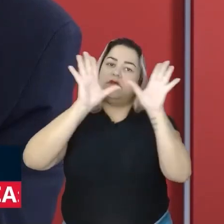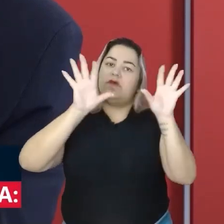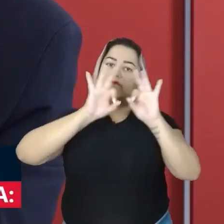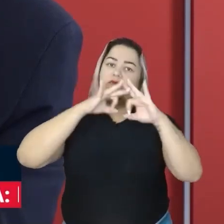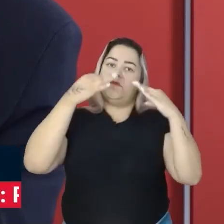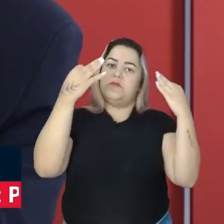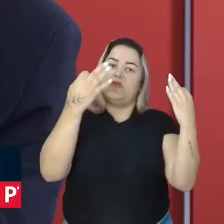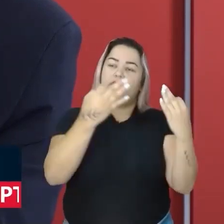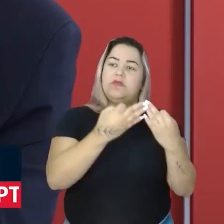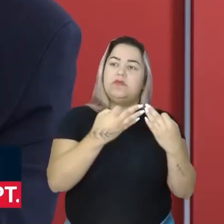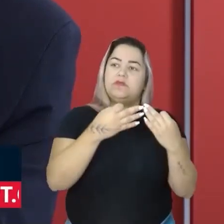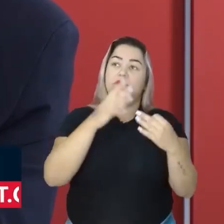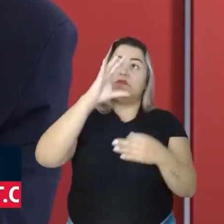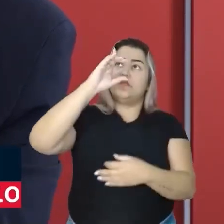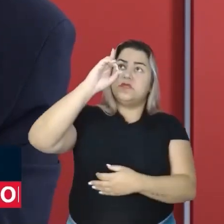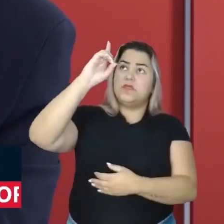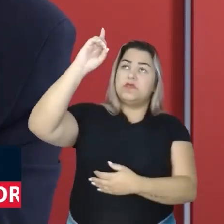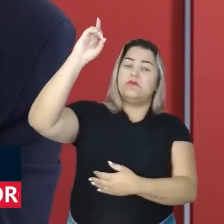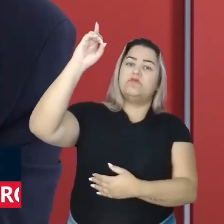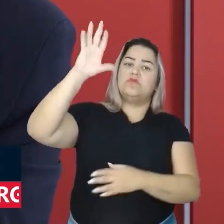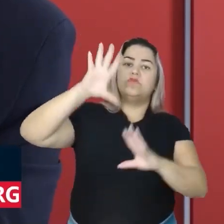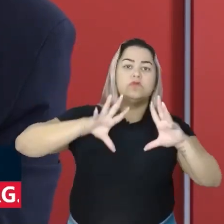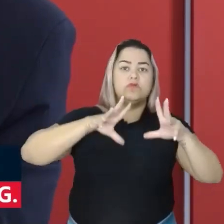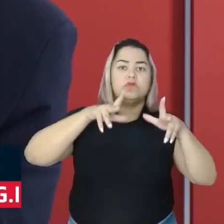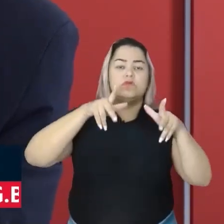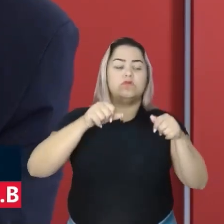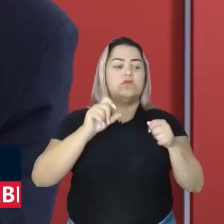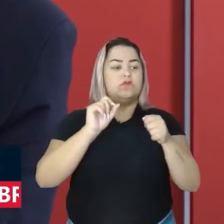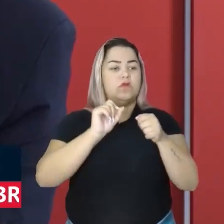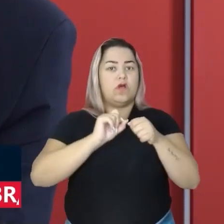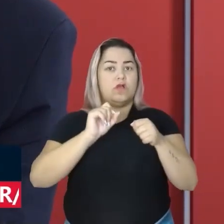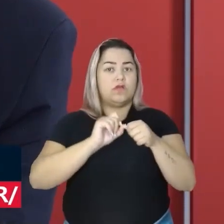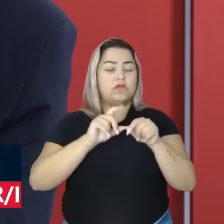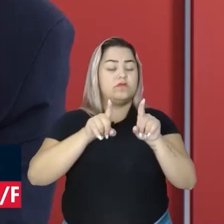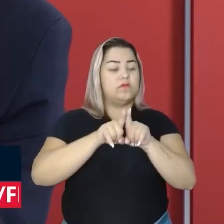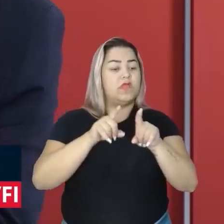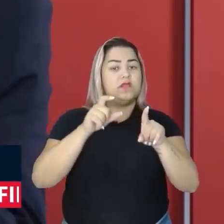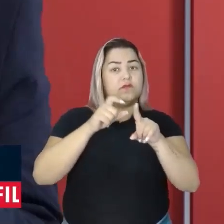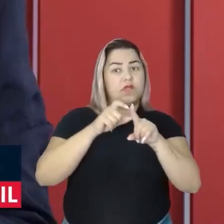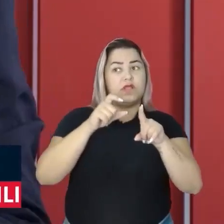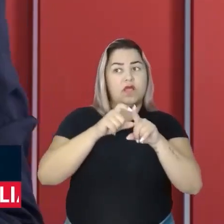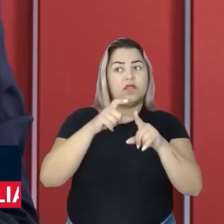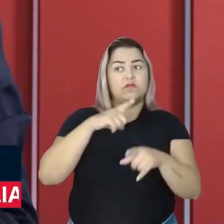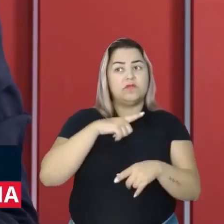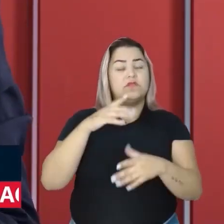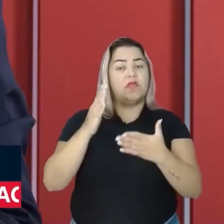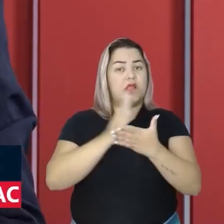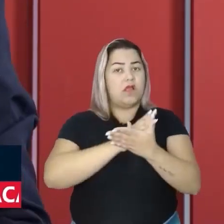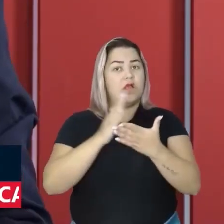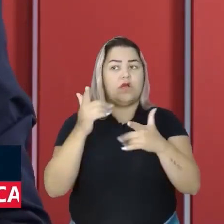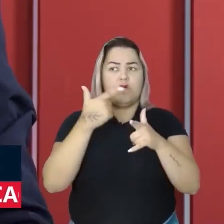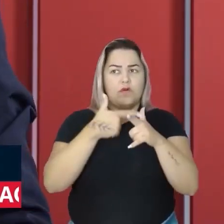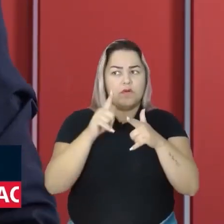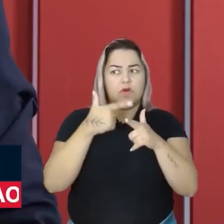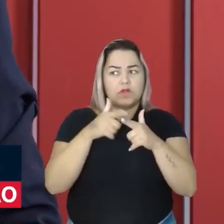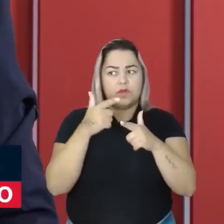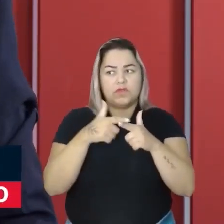né, de Deus. Então, todos aqueles que falam e usam demais essas palavras é porque tem algum problema. Eu sempre